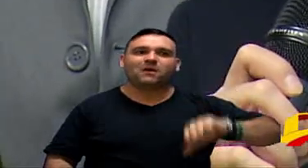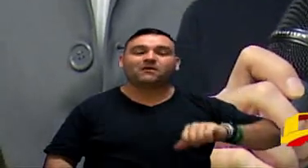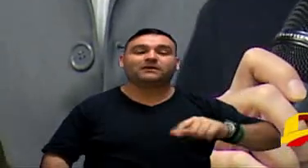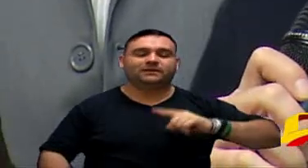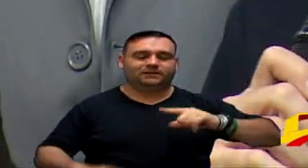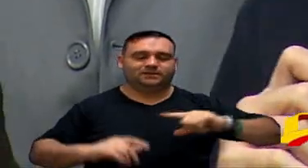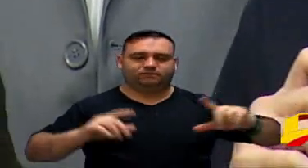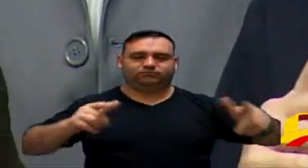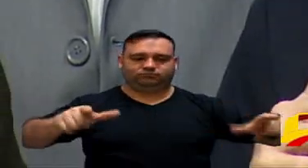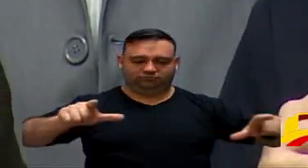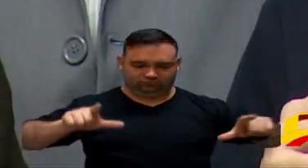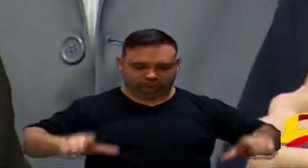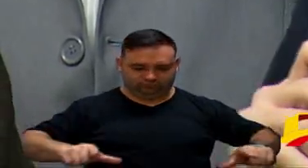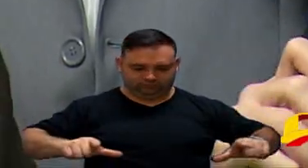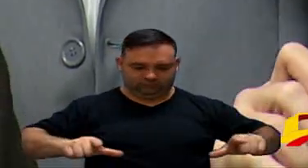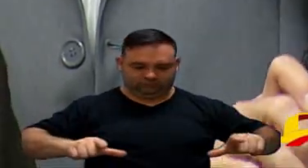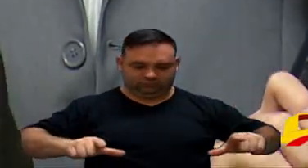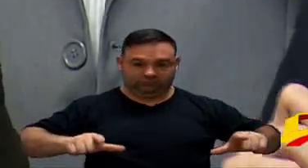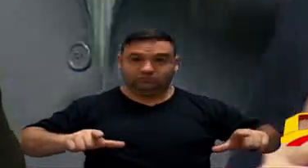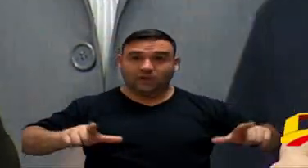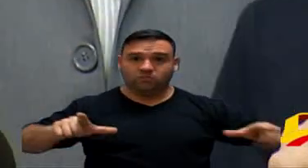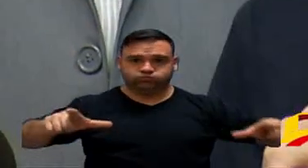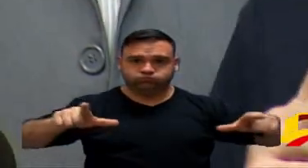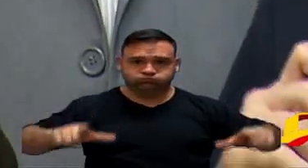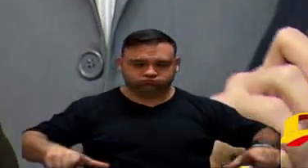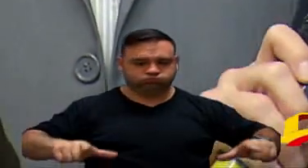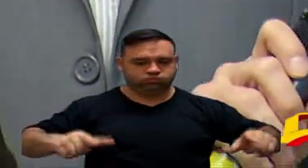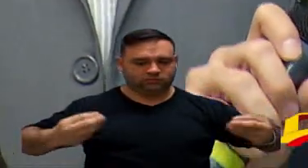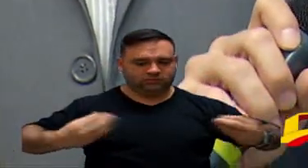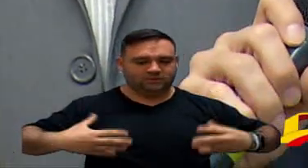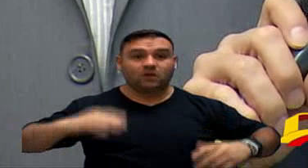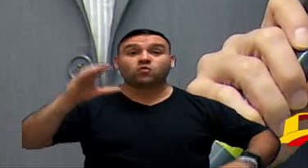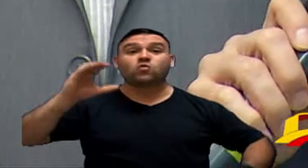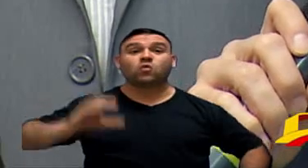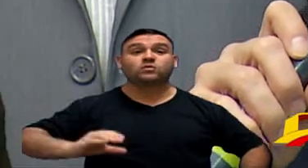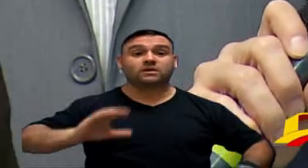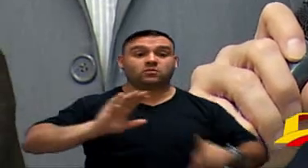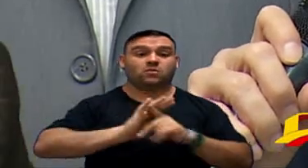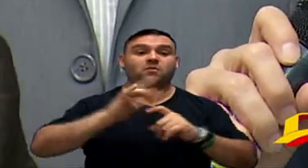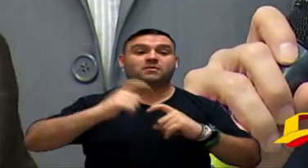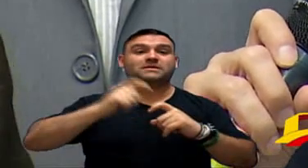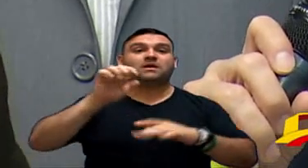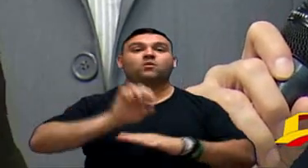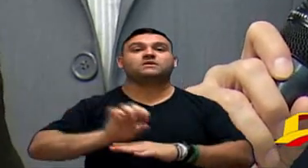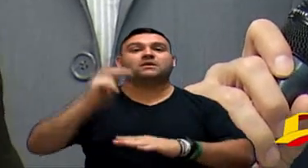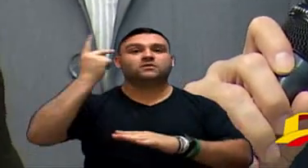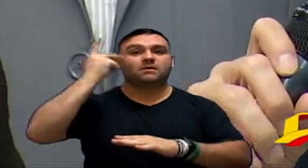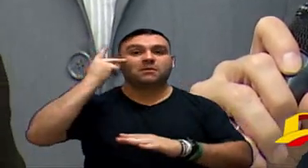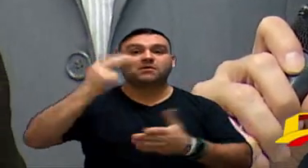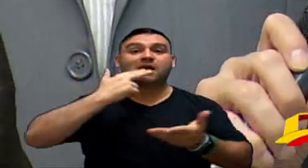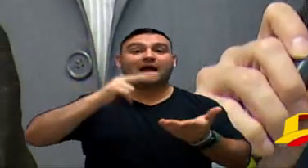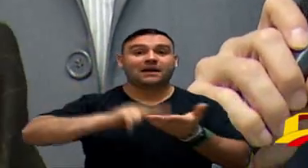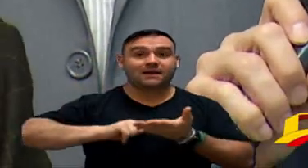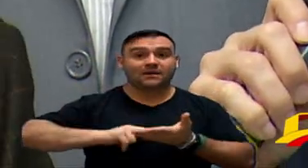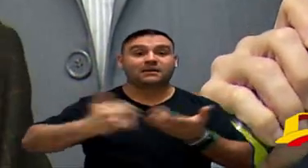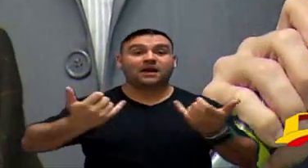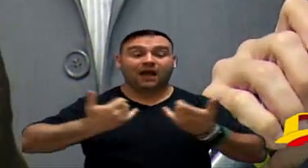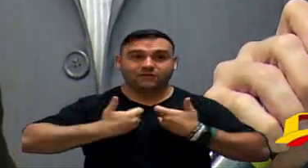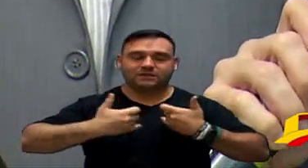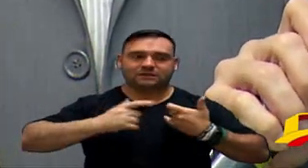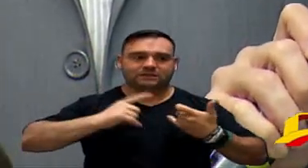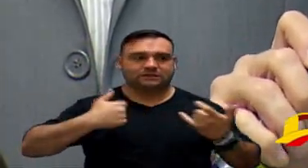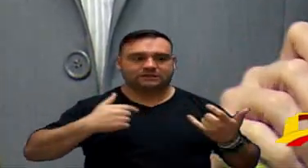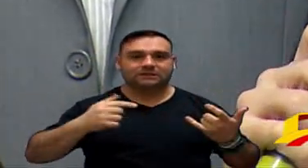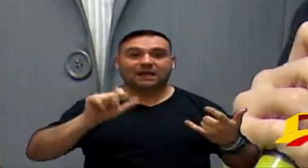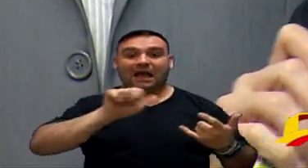Receba um envelope grande Presidente Conselho Regional de Medicina do Estado de São Paulo uma carta com aviso de recebimento